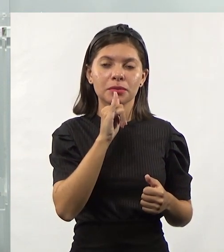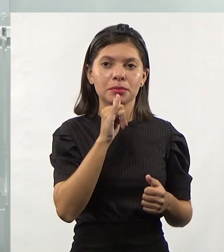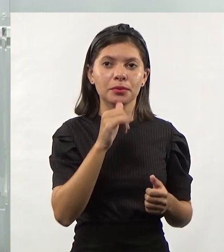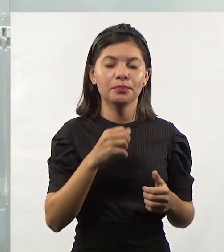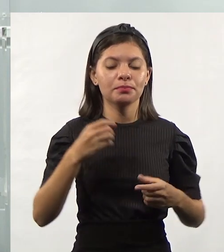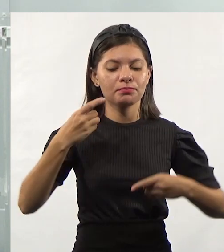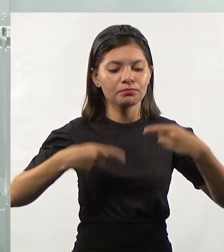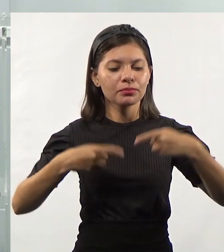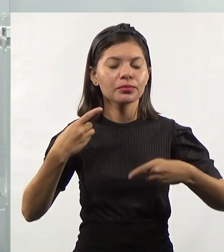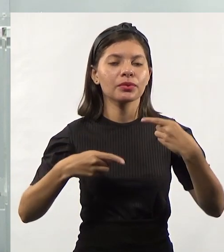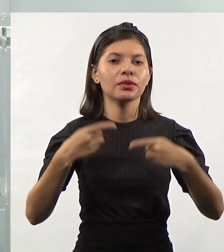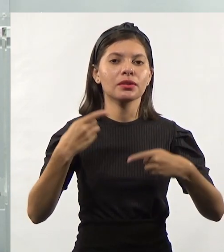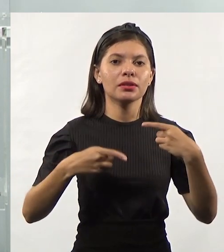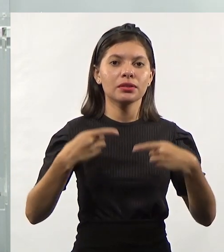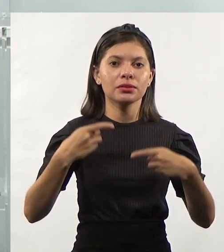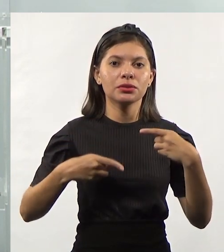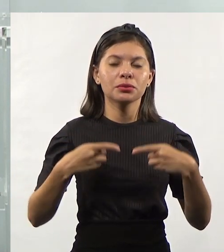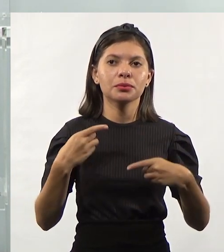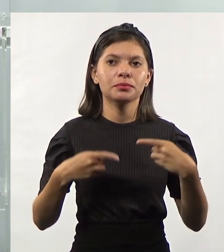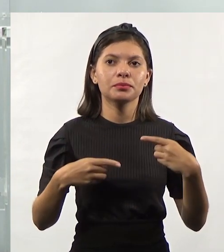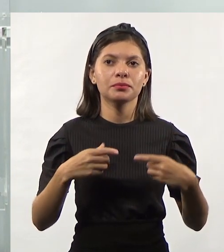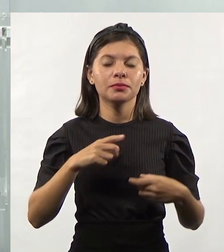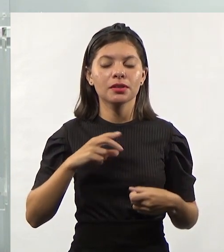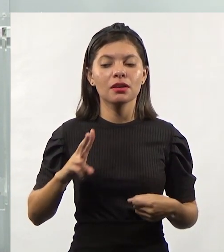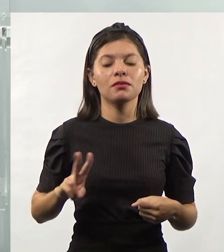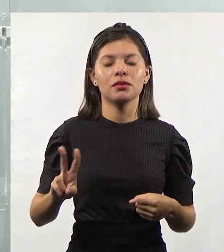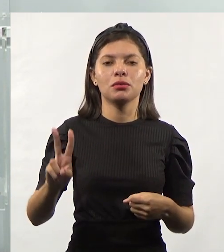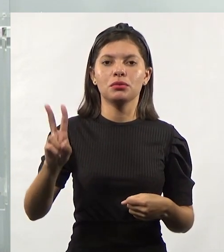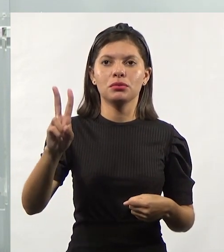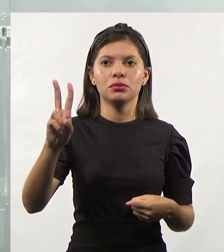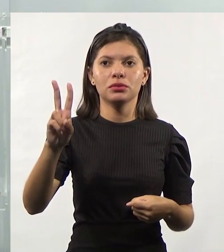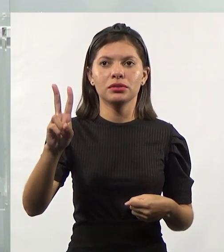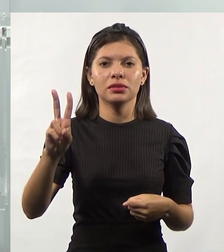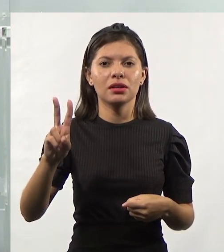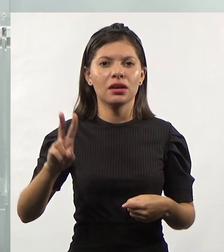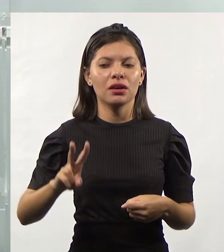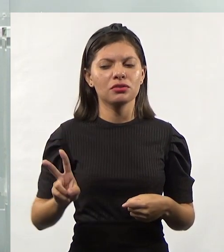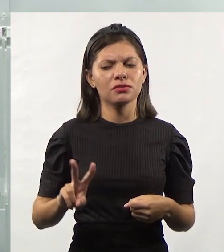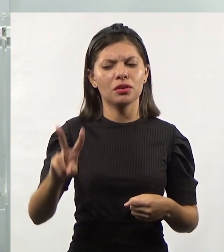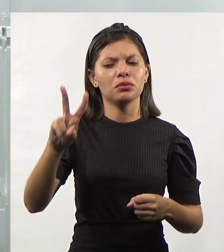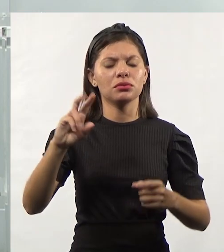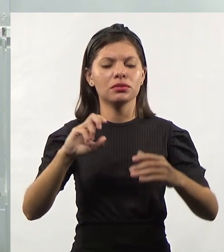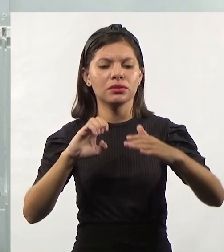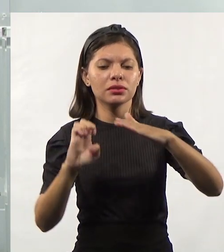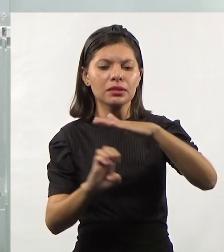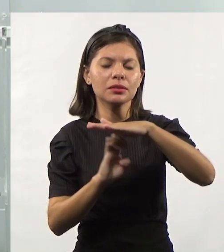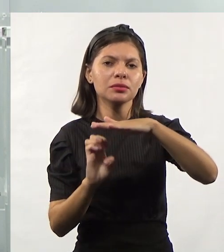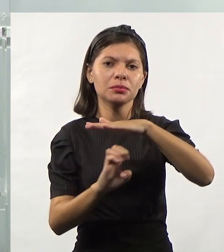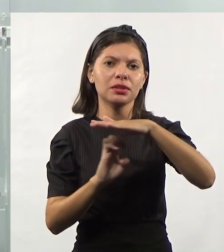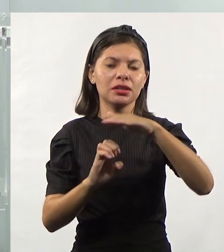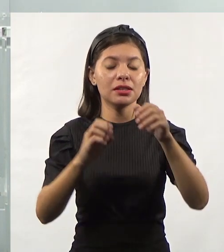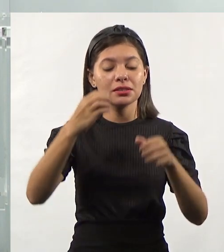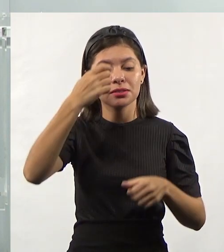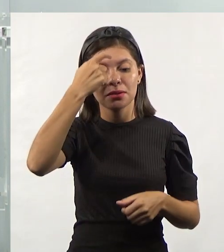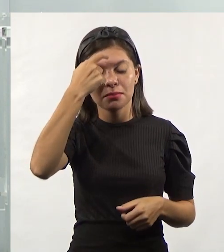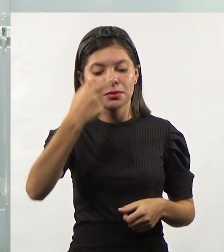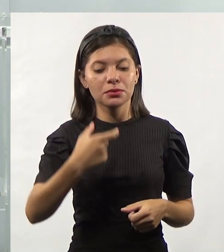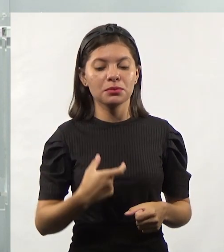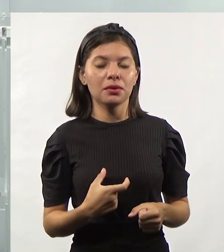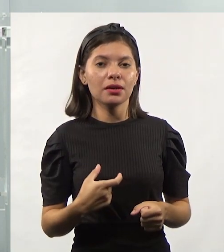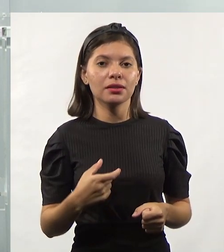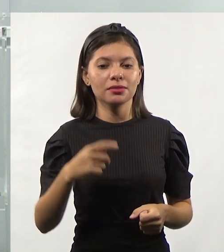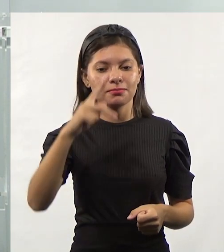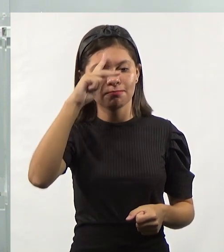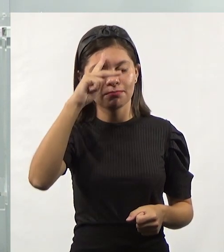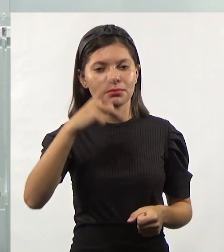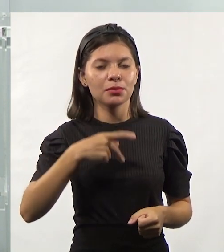né? Questões políticas, questões de valores, né? Os valores organizacionais, os valores